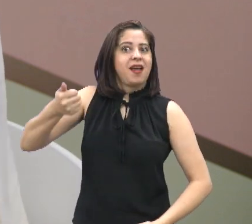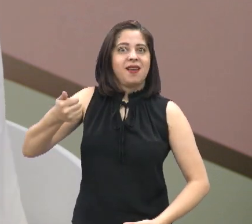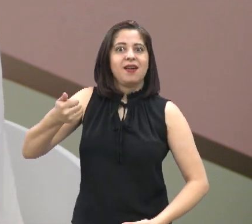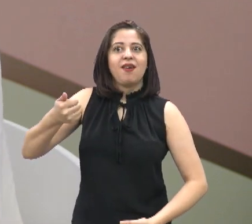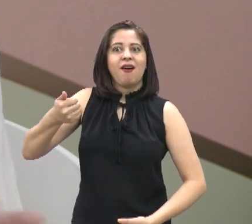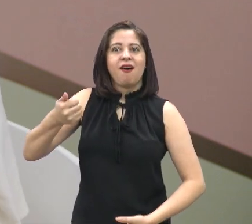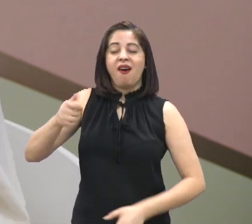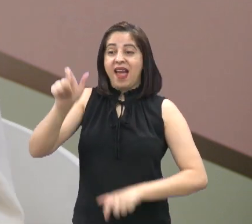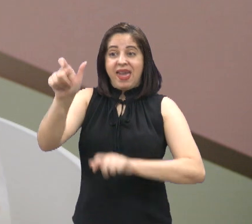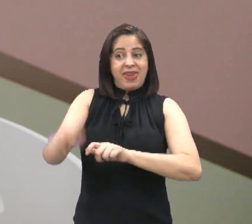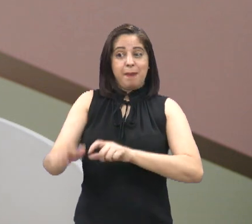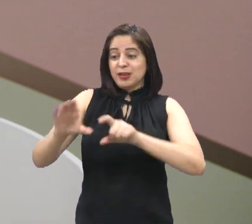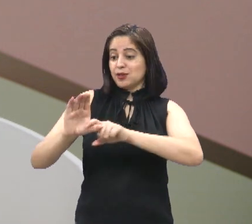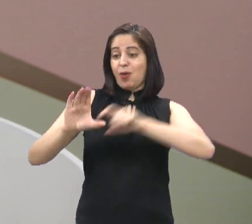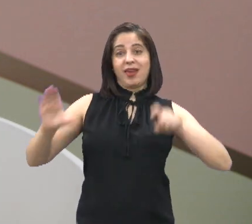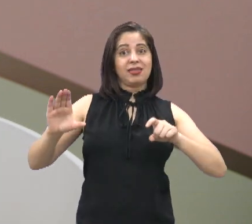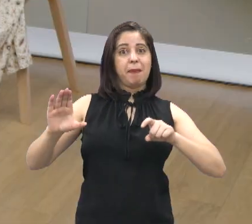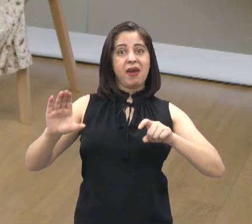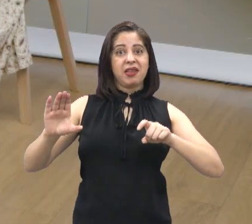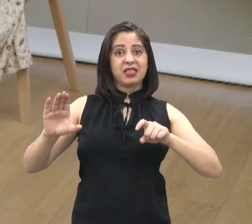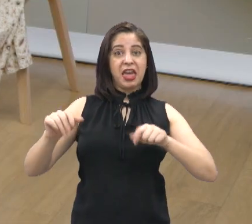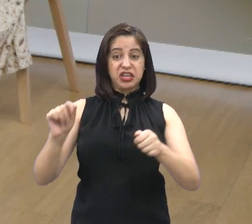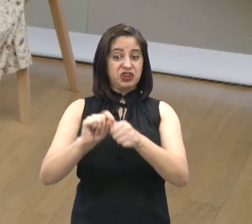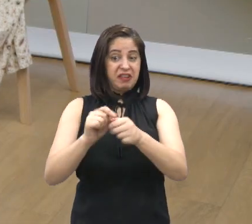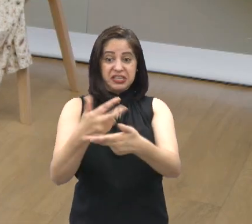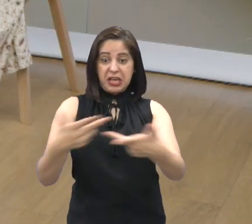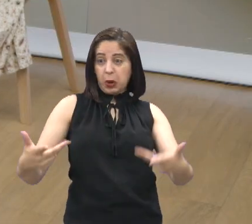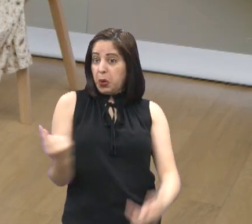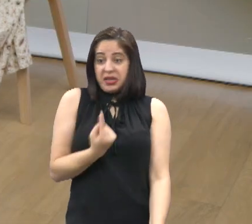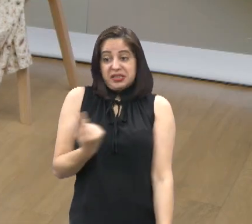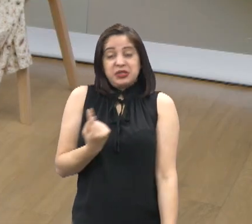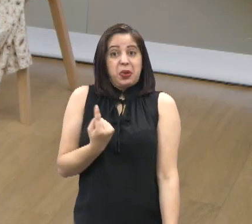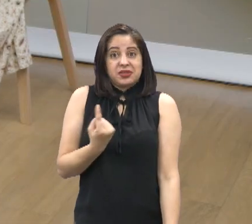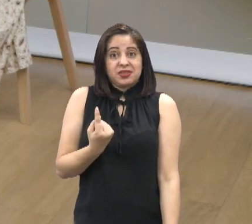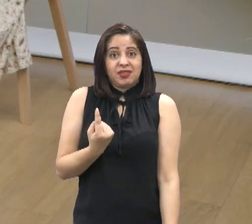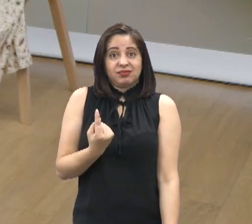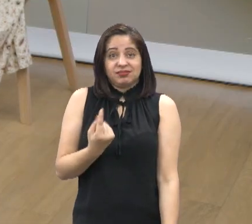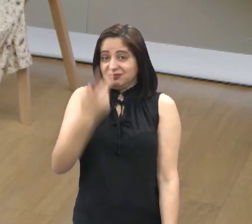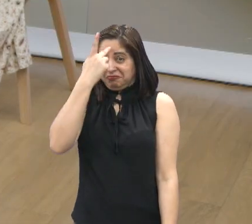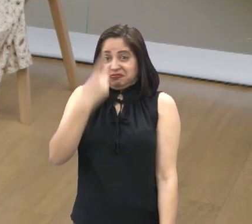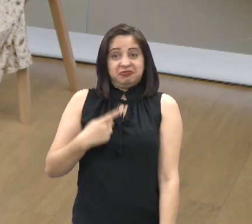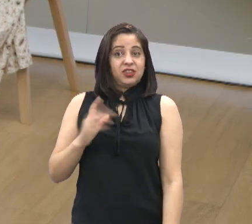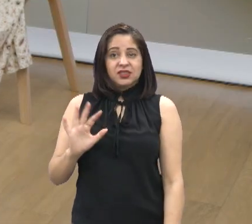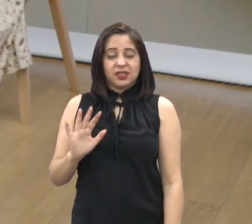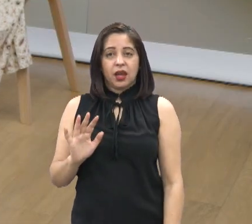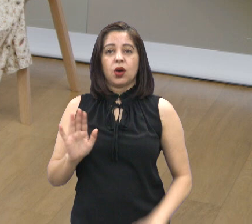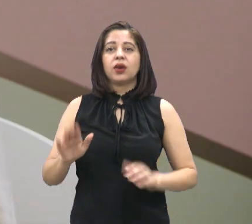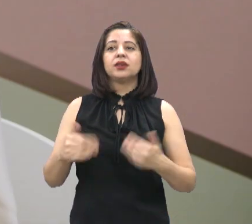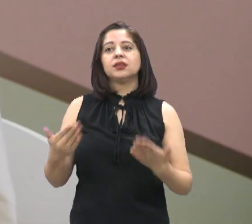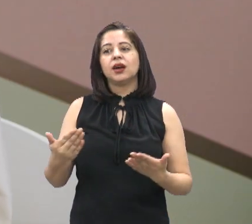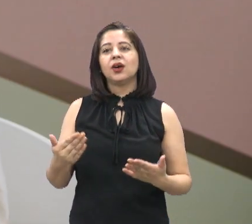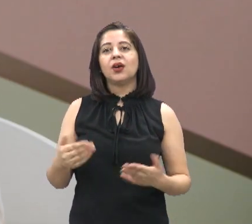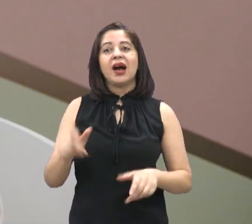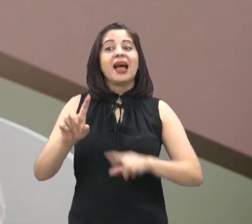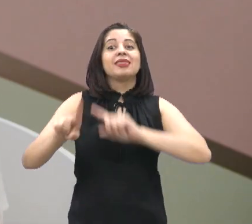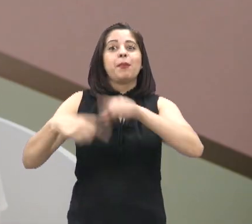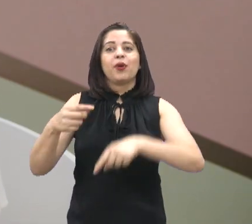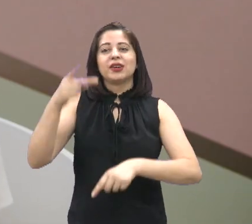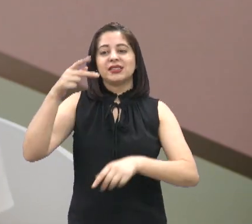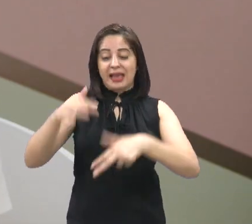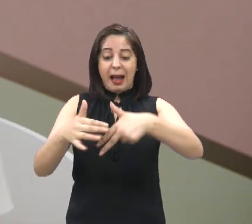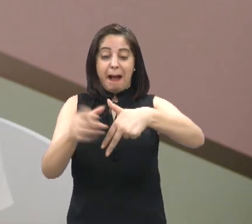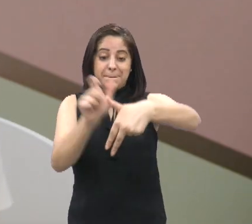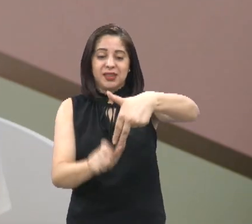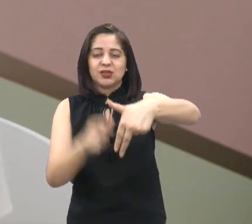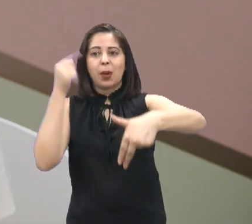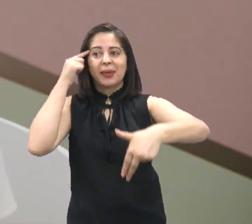autonomia, como a gente viu a senhorinha, né? Com 91 anos. Né? Então, tem paciente que depois fala assim, nossa, foi a melhor coisa que eu fiz. Por quê? Porque